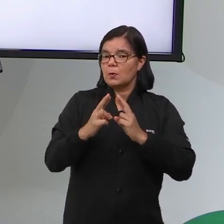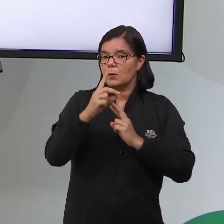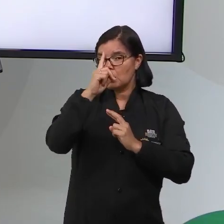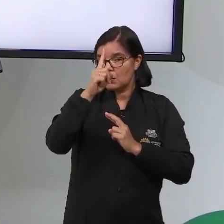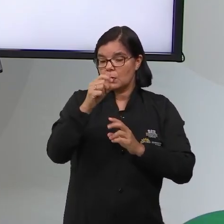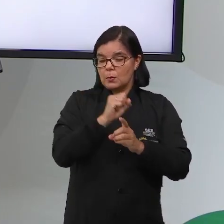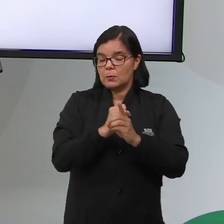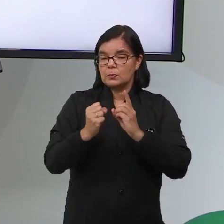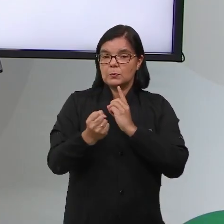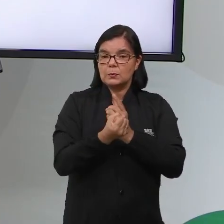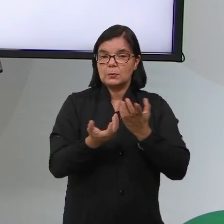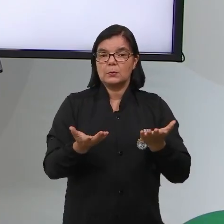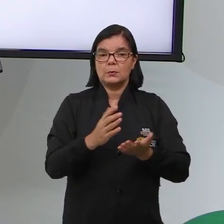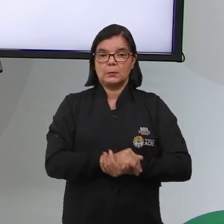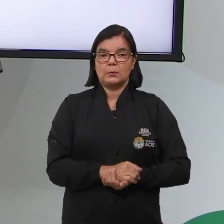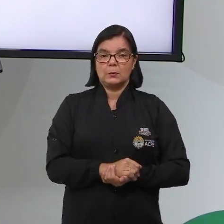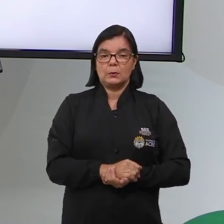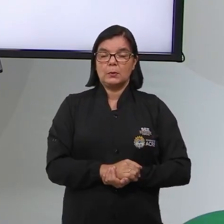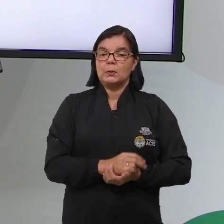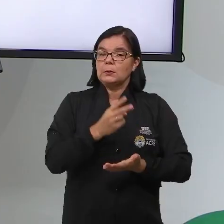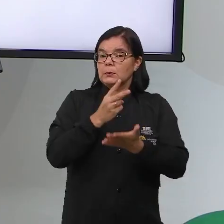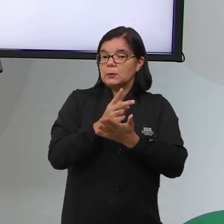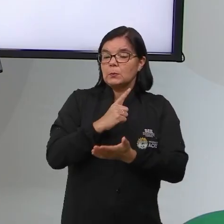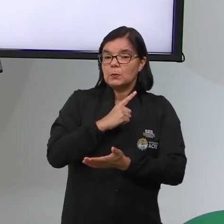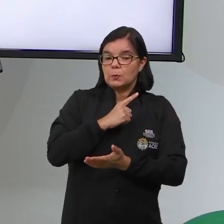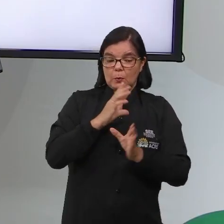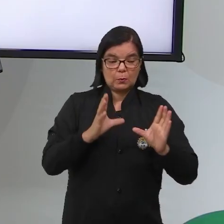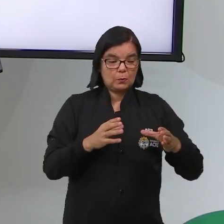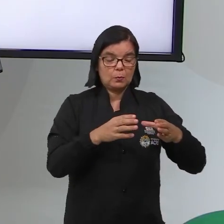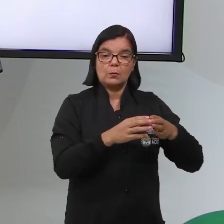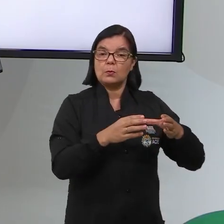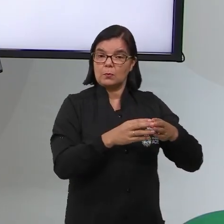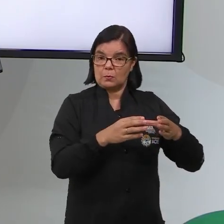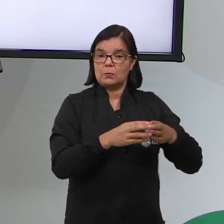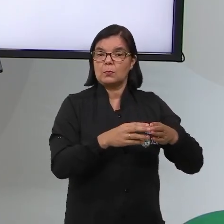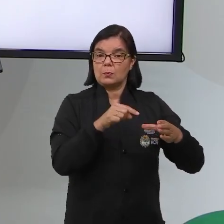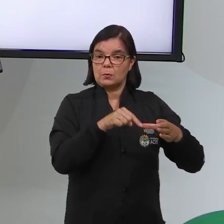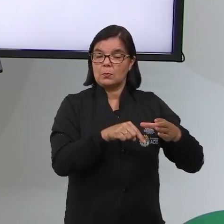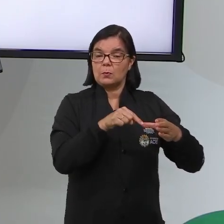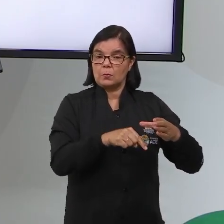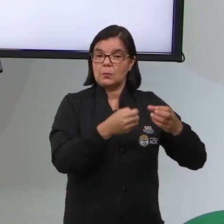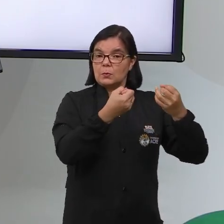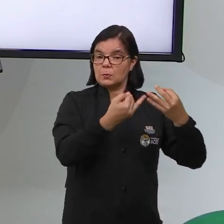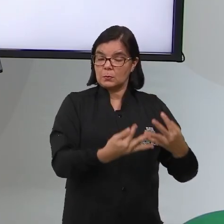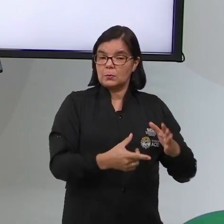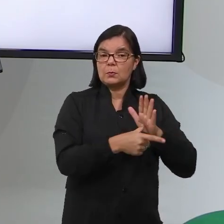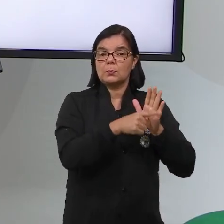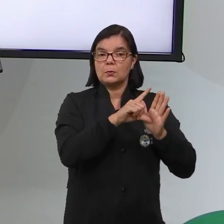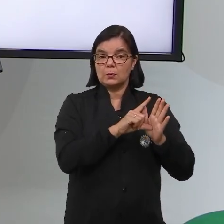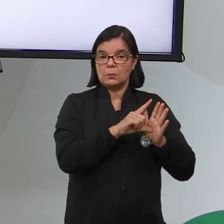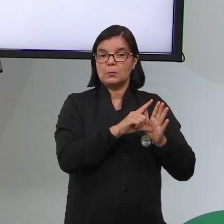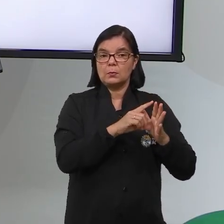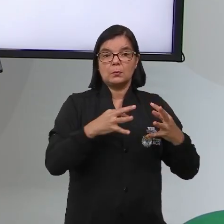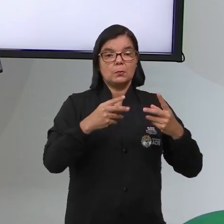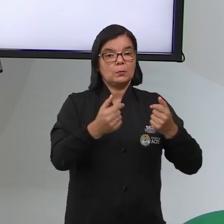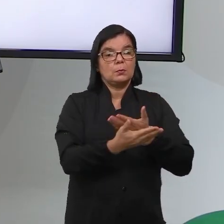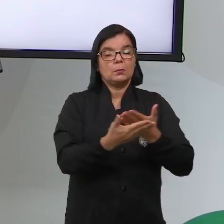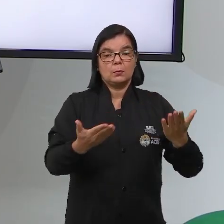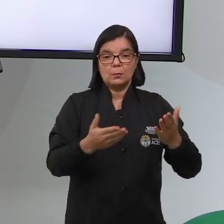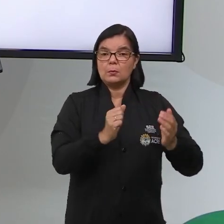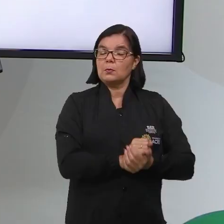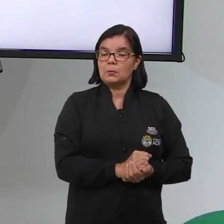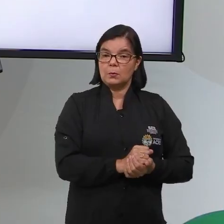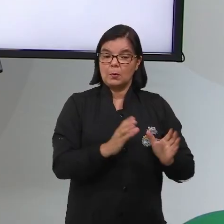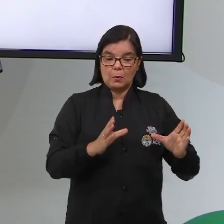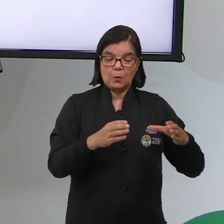dominação na sociedade? Sendo que sempre existe um grupo que, conforme eu mencionei anteriormente a todos vocês, ele